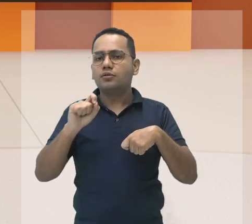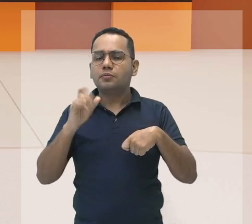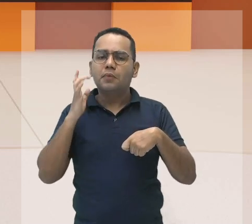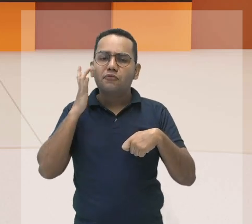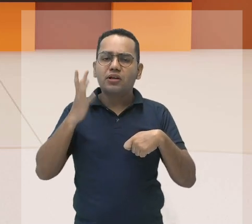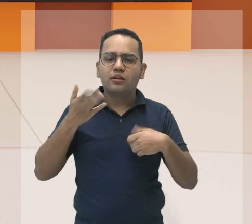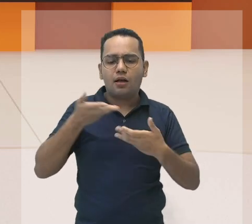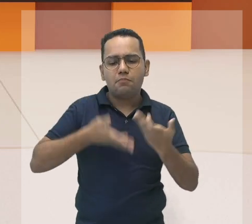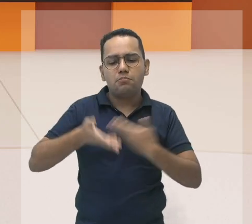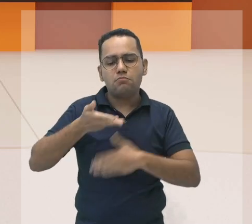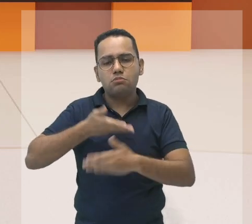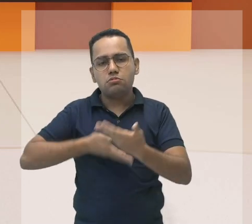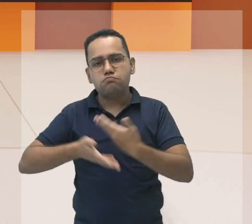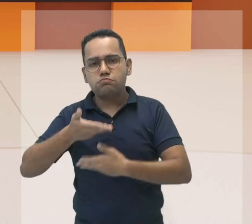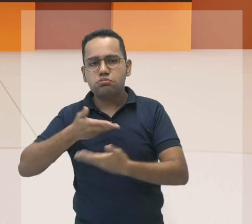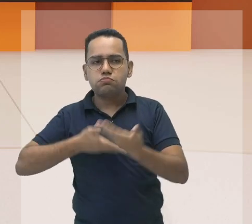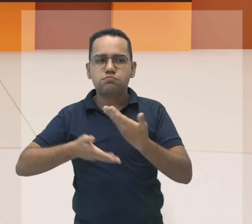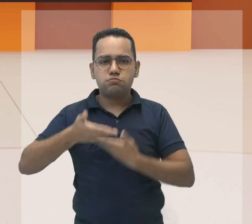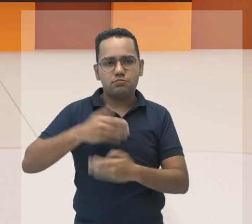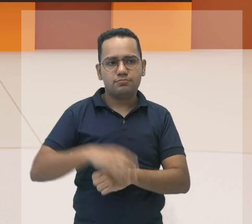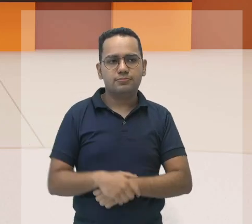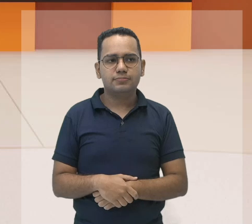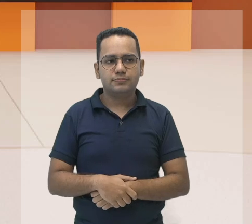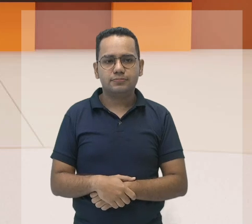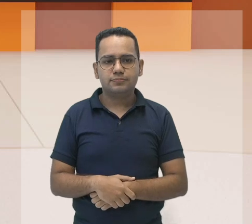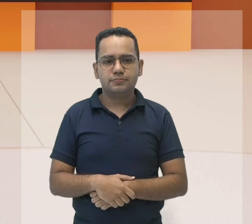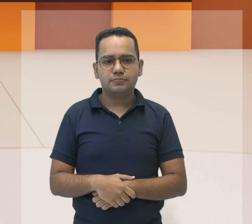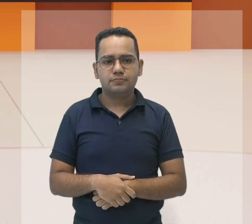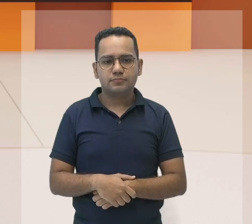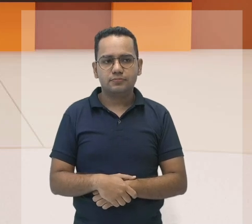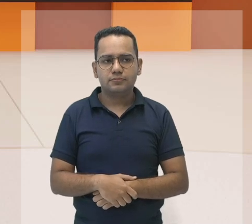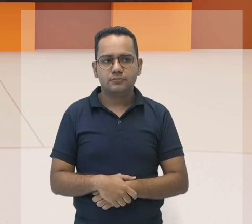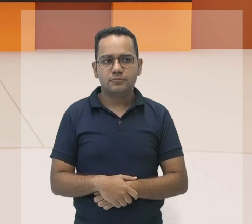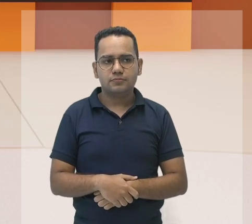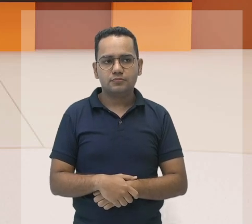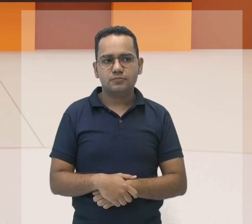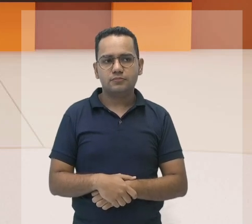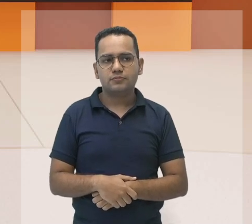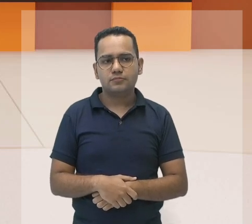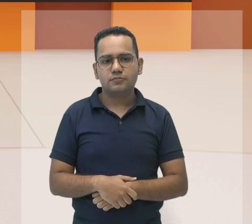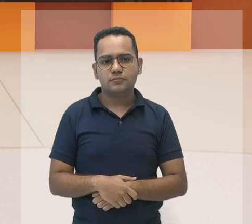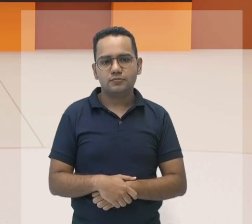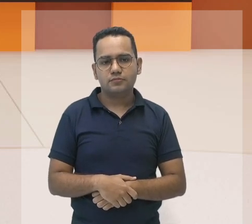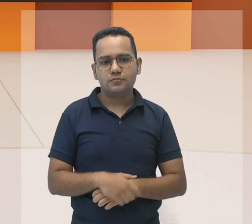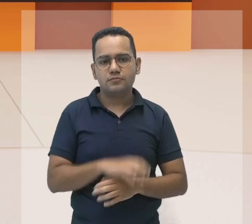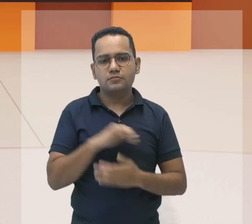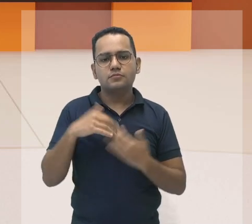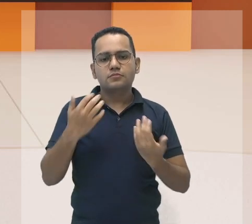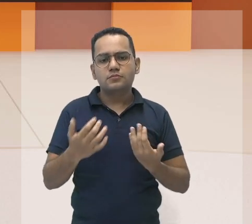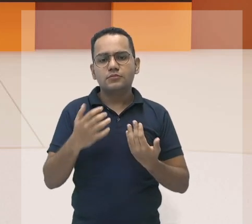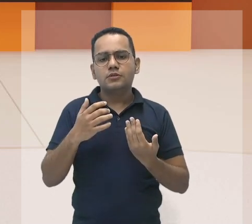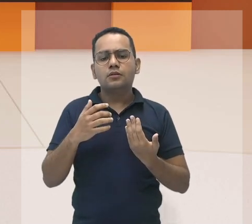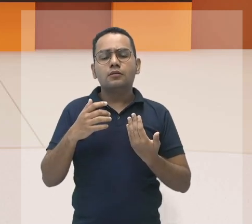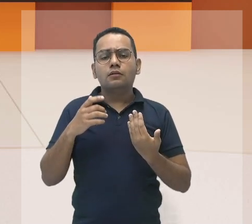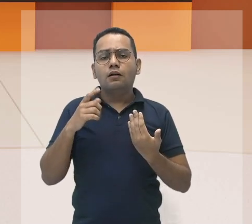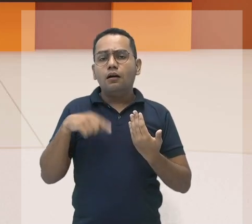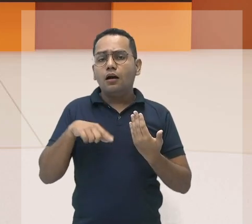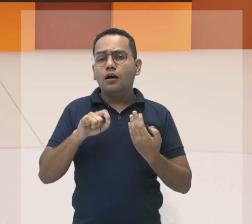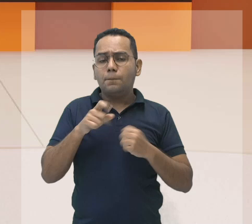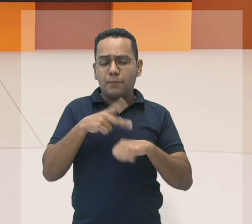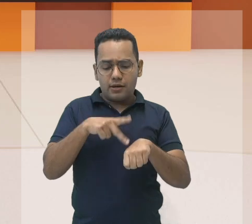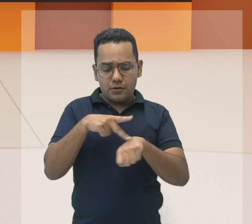mundo globalizado, certo? Além disso, o objetivo comum ali dos países naquele momento era fortalecer ali